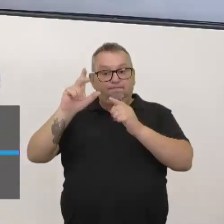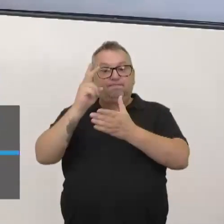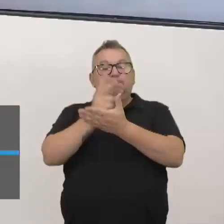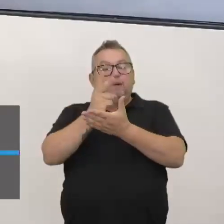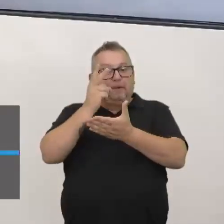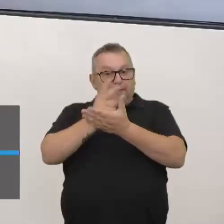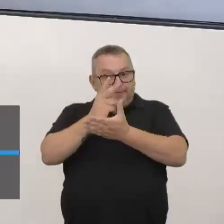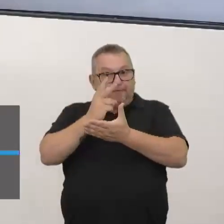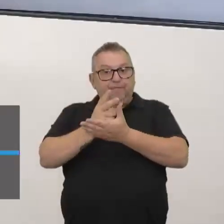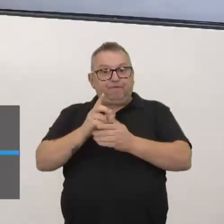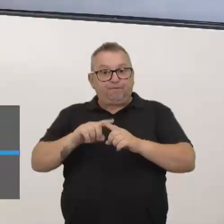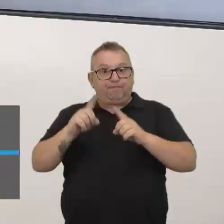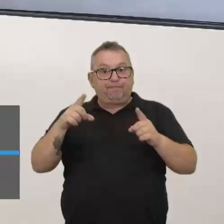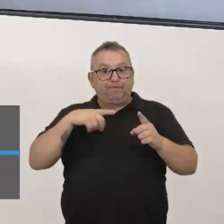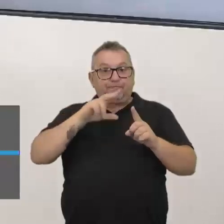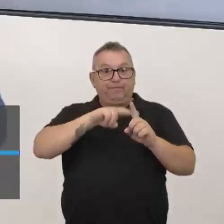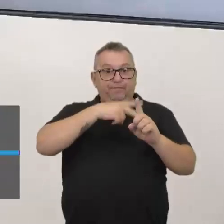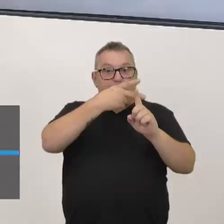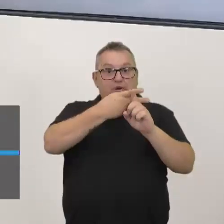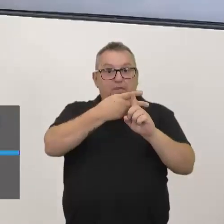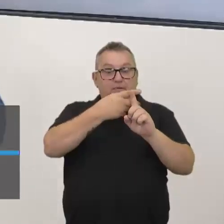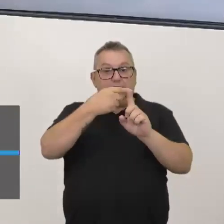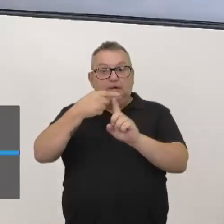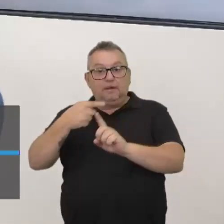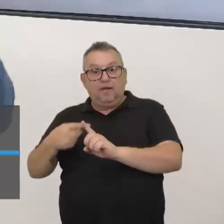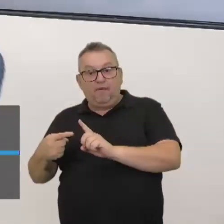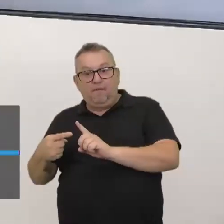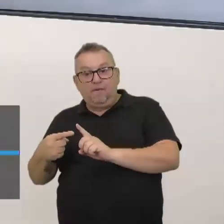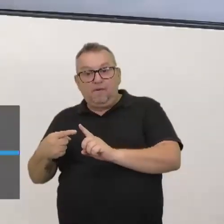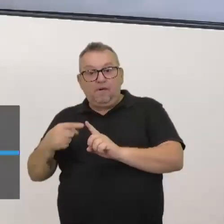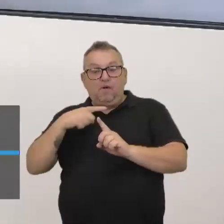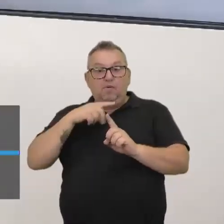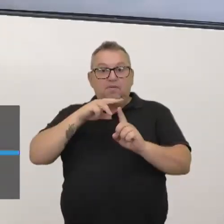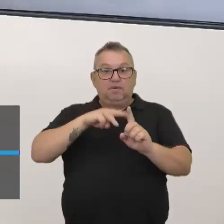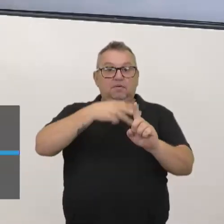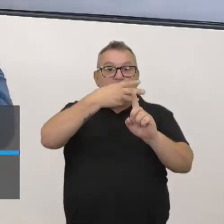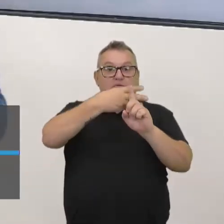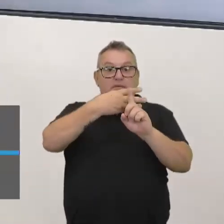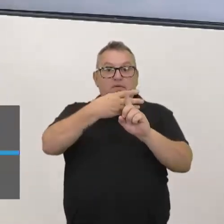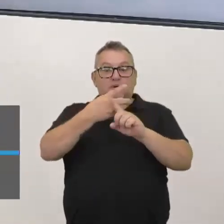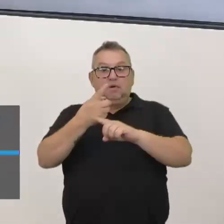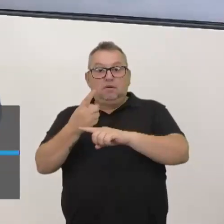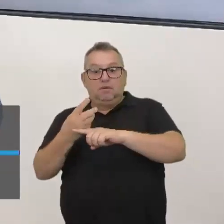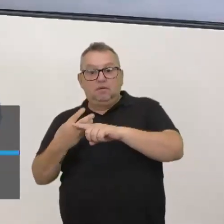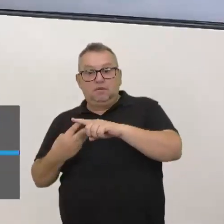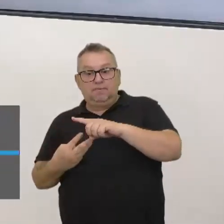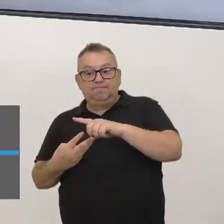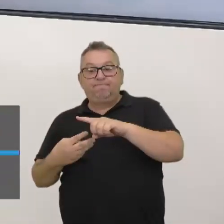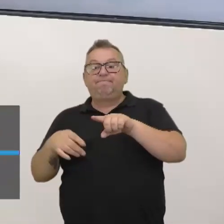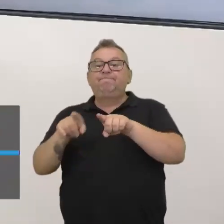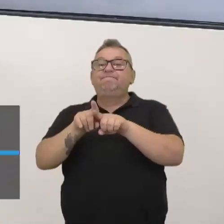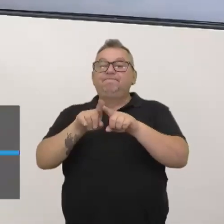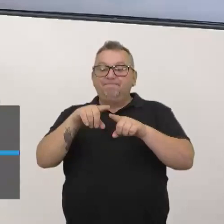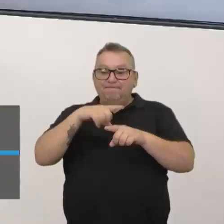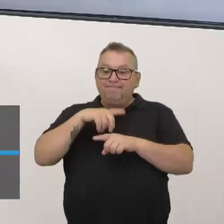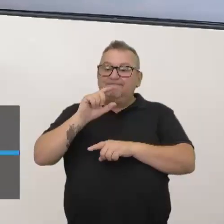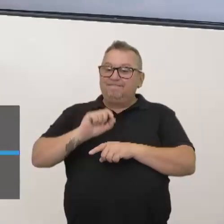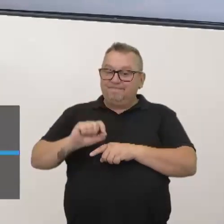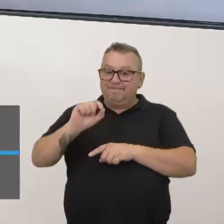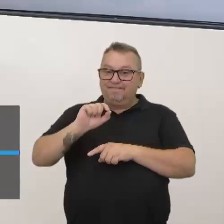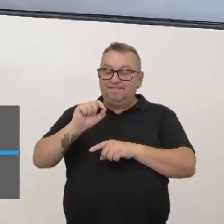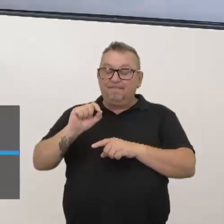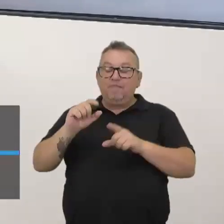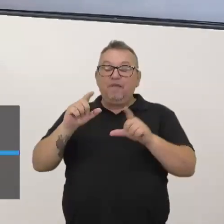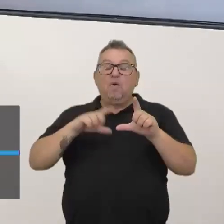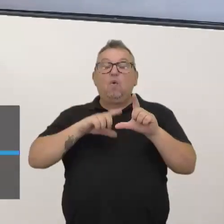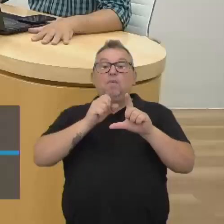Ou seja, quando uma vai para o dobro, a outra cai pela metade, uma vai para o triplo, a outra vai para a terça parte, então a gente tem aí uma